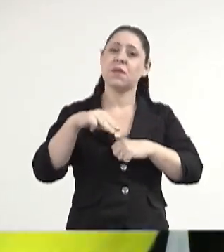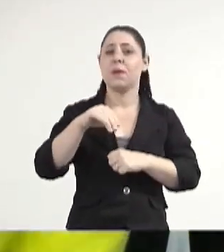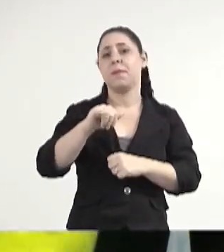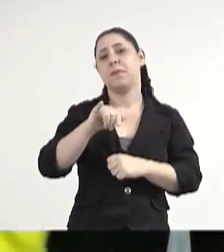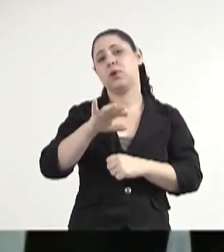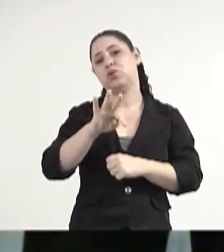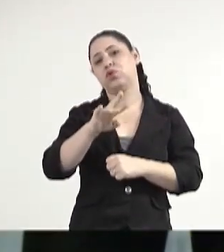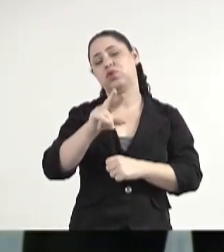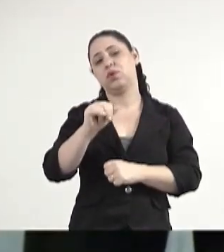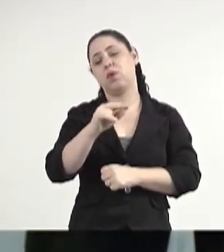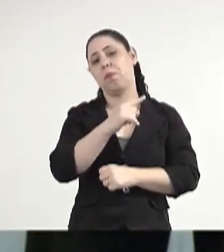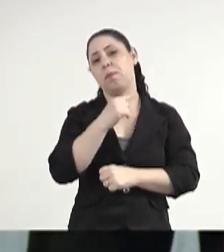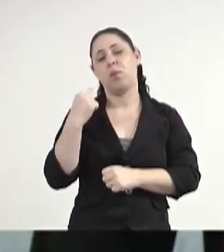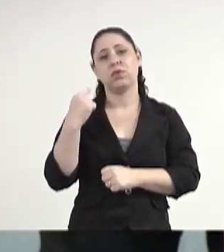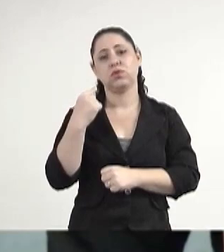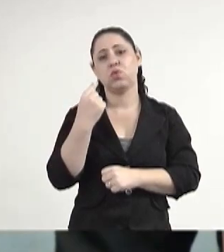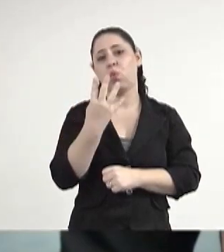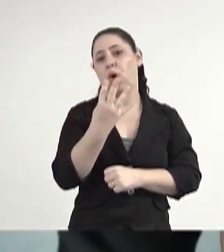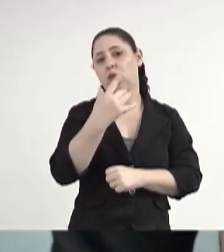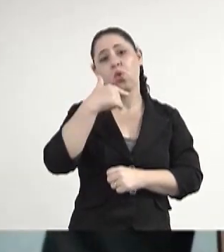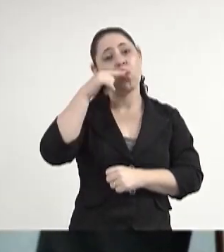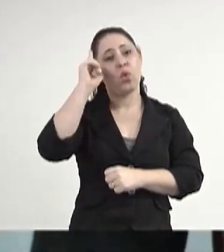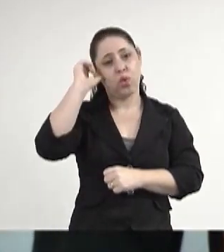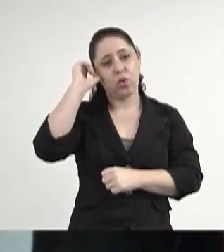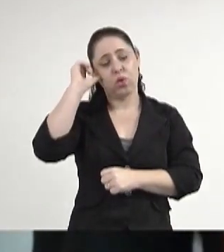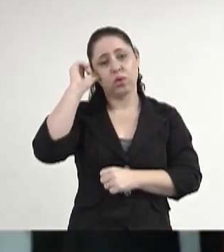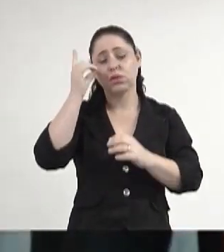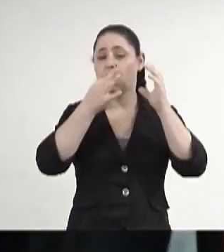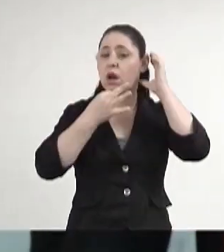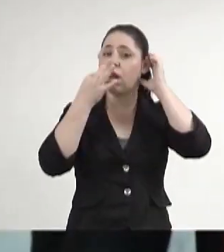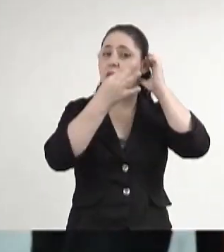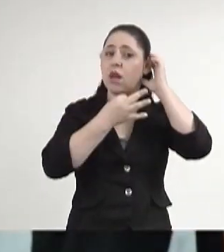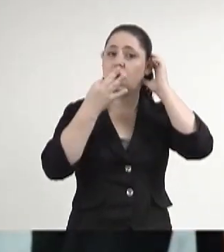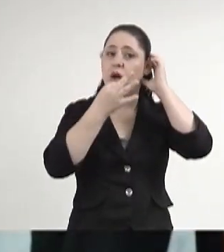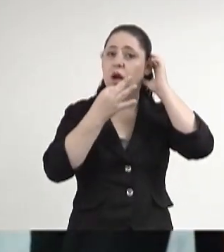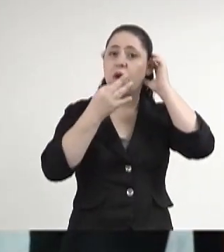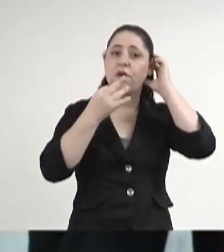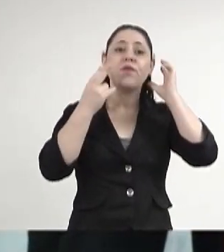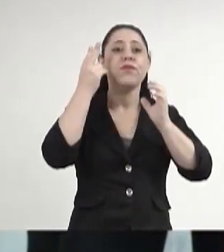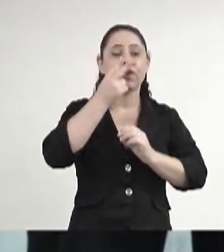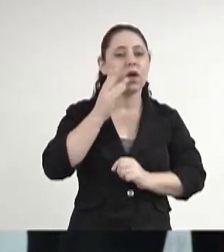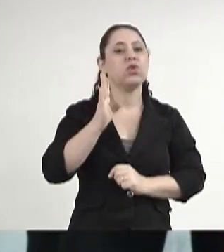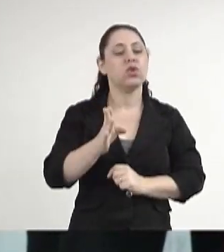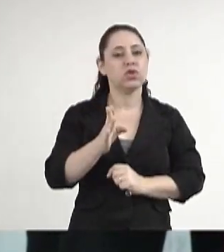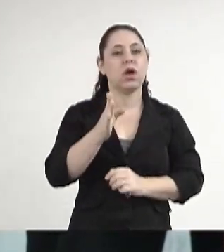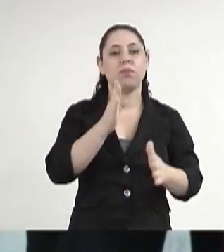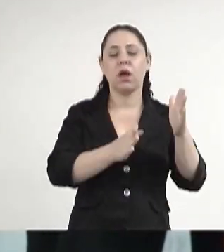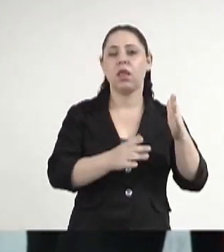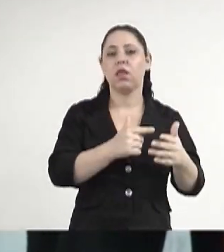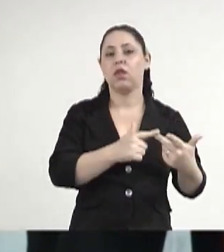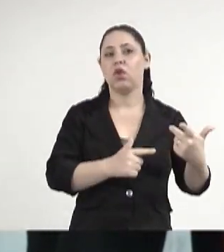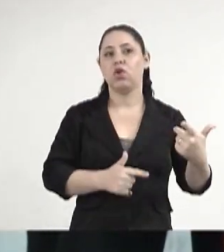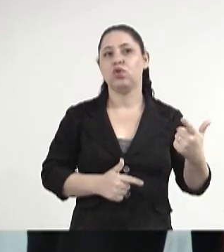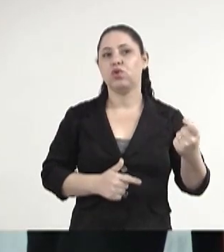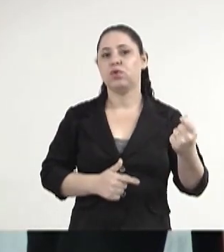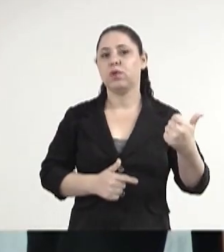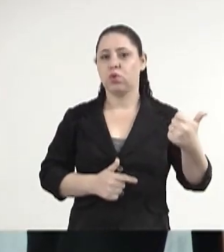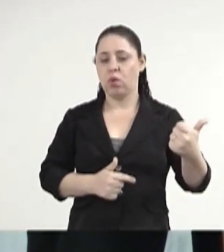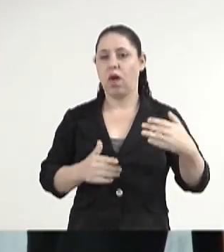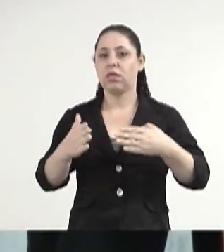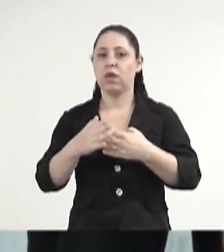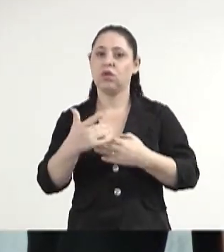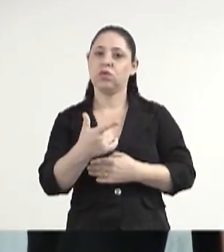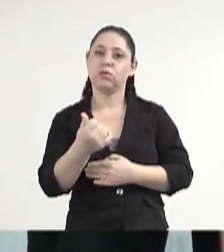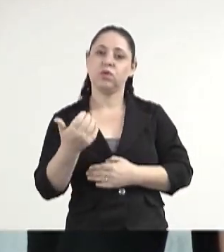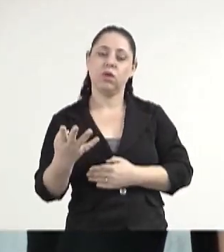Miltinho Viana faleceu nesse último dia 4, ontem. Era radialista, foi o vereador de Campo Grande de 2001 a